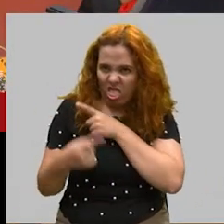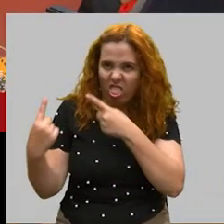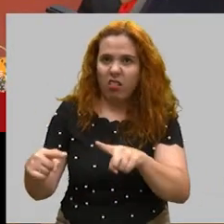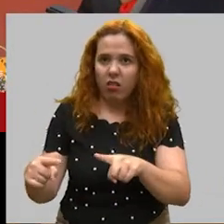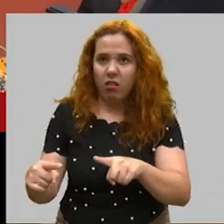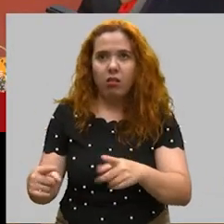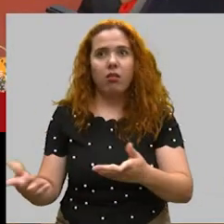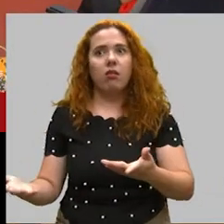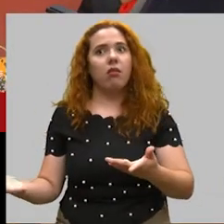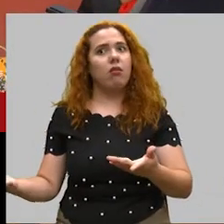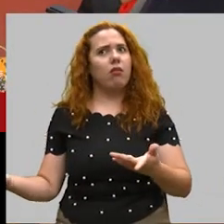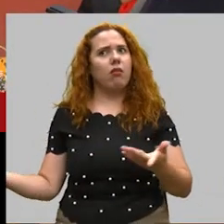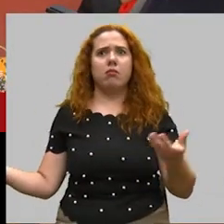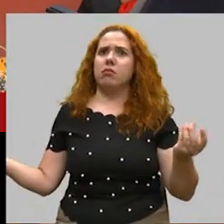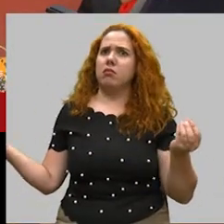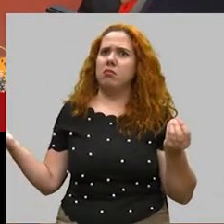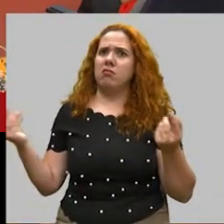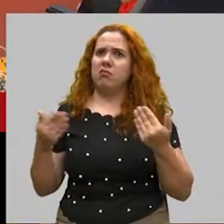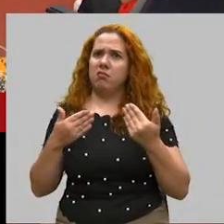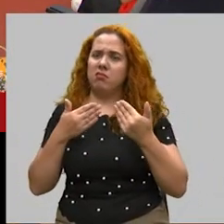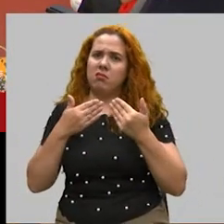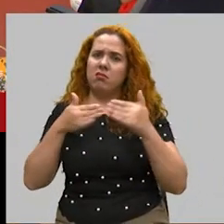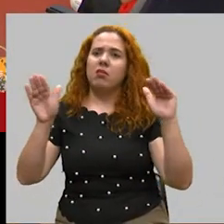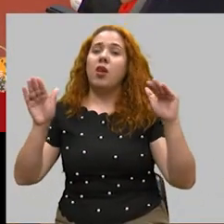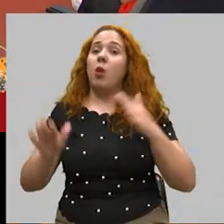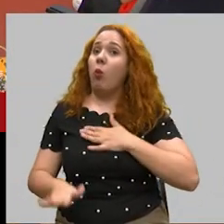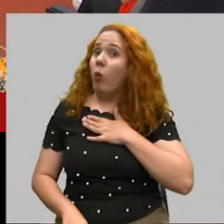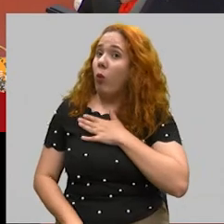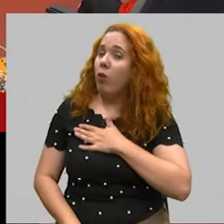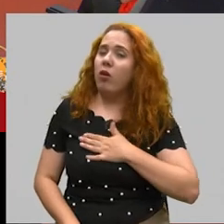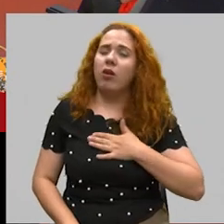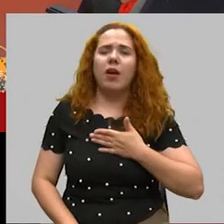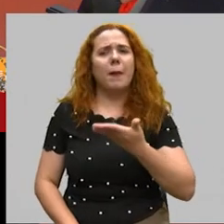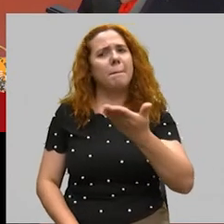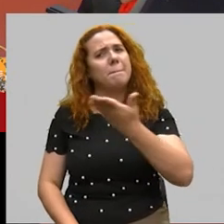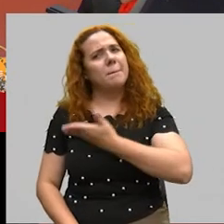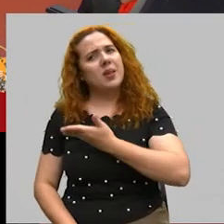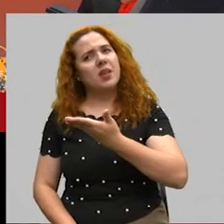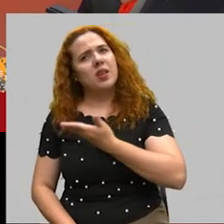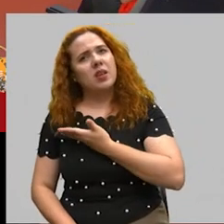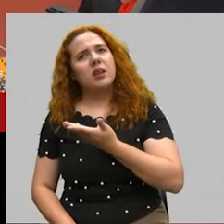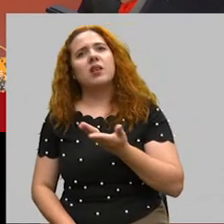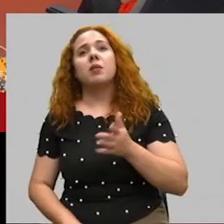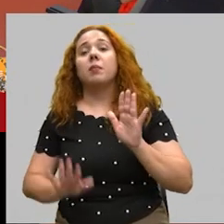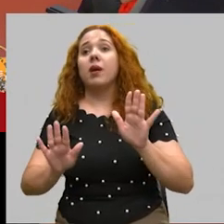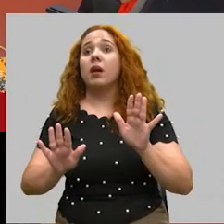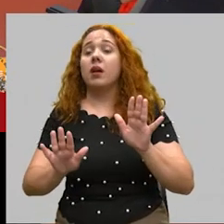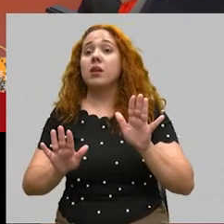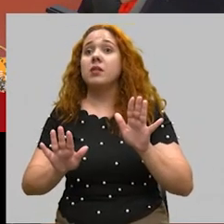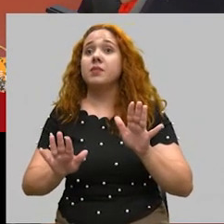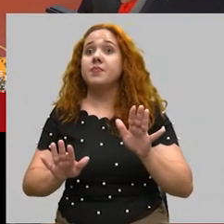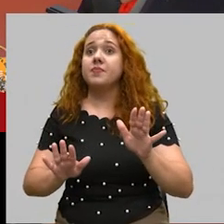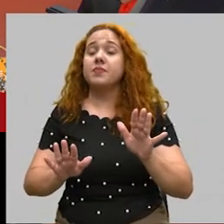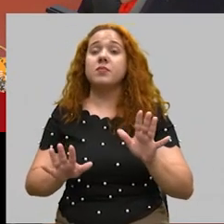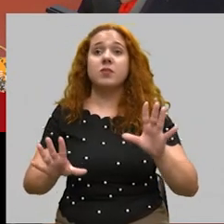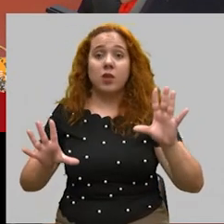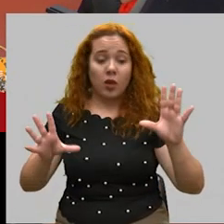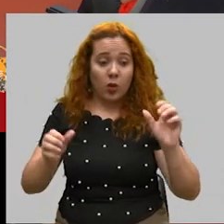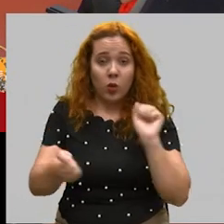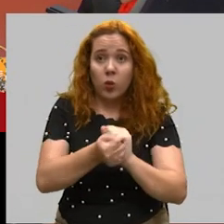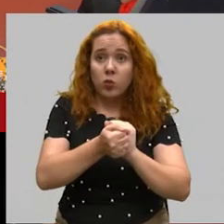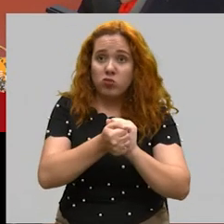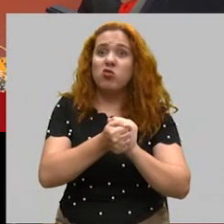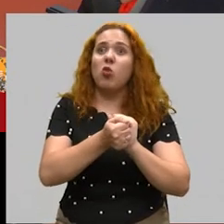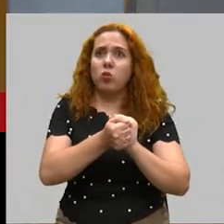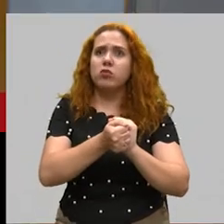isso eu gosto da escola eu gosto de você você é meu companheiro mas quando eu quando eu tenho que juntar com ele para defender uma